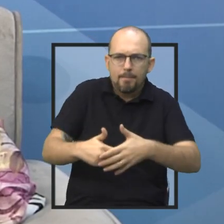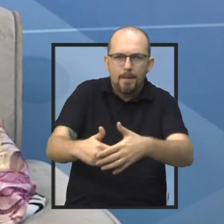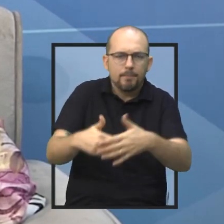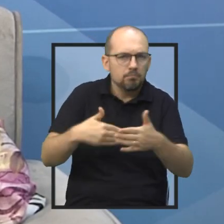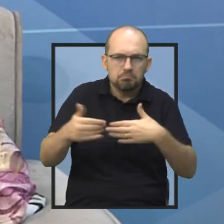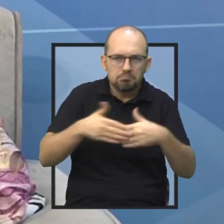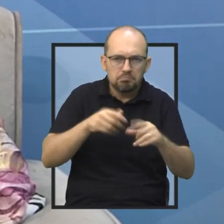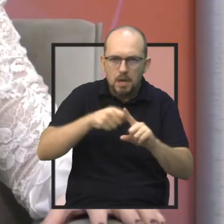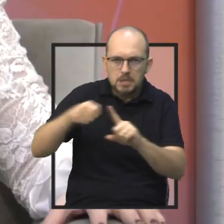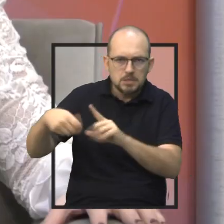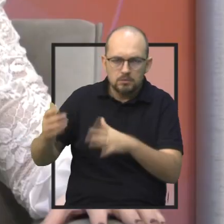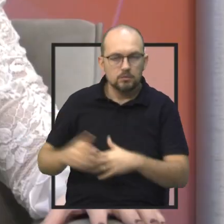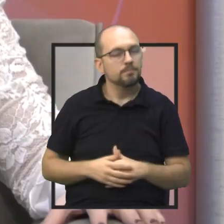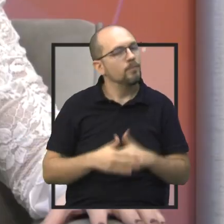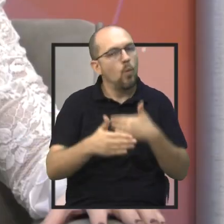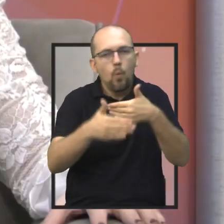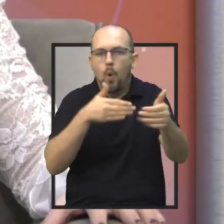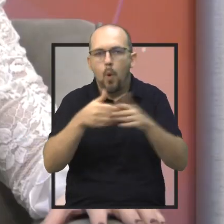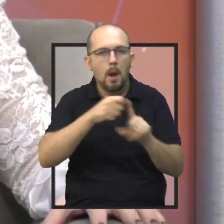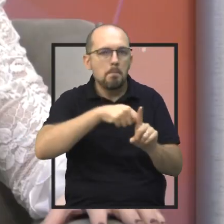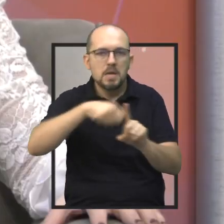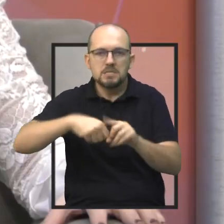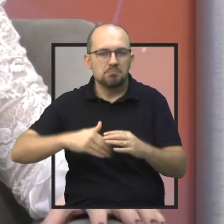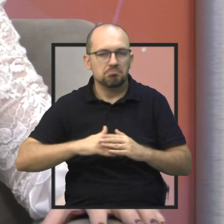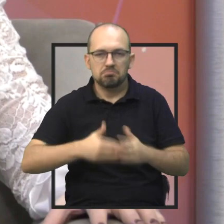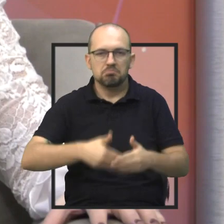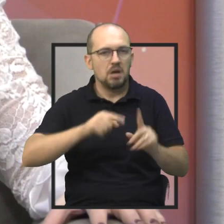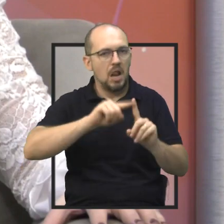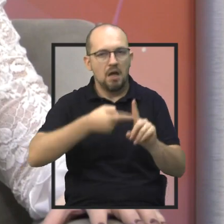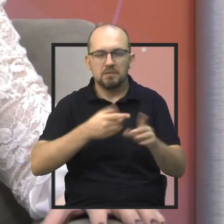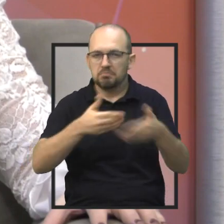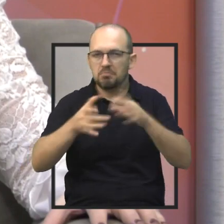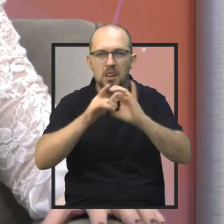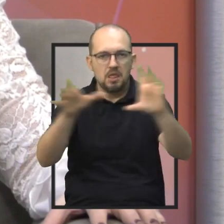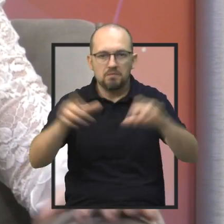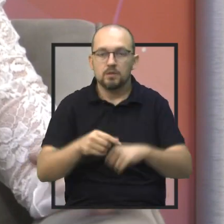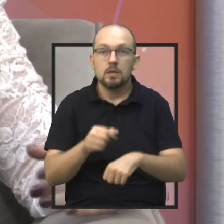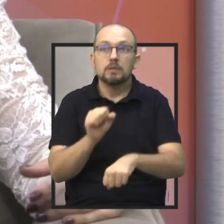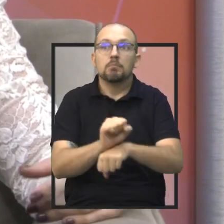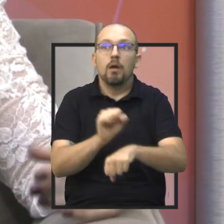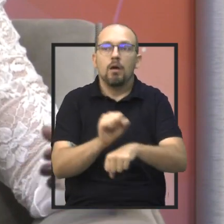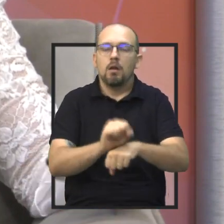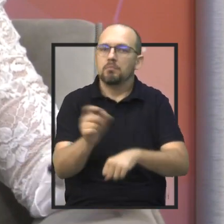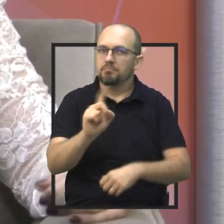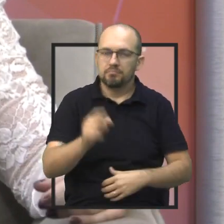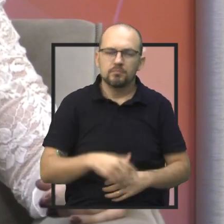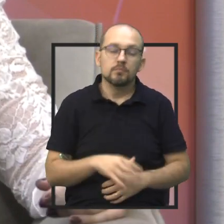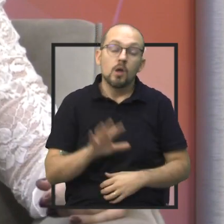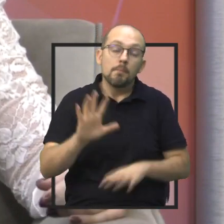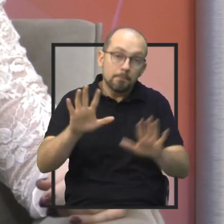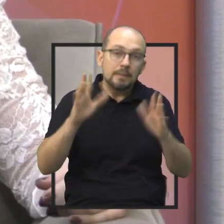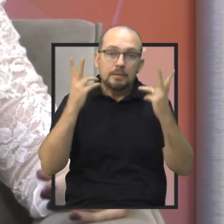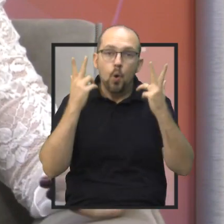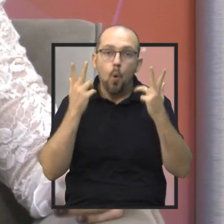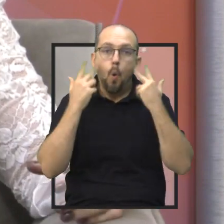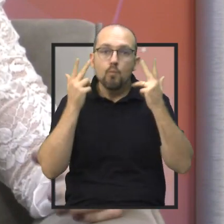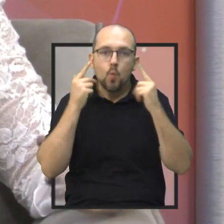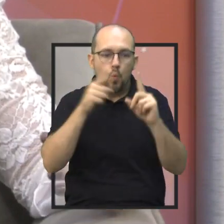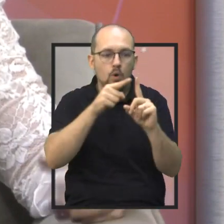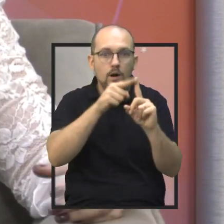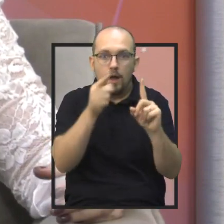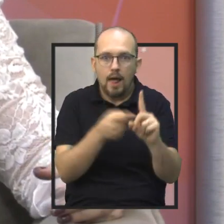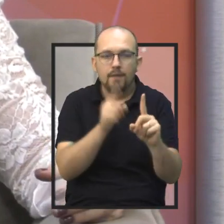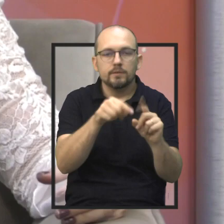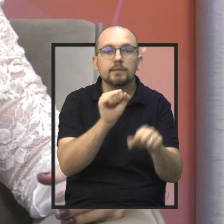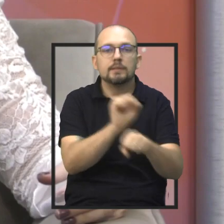período da gestação. Essa é uma das vacinas que a gente não espera período. Em geral, é comum nas grávidas a